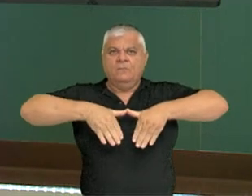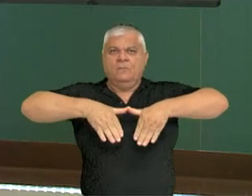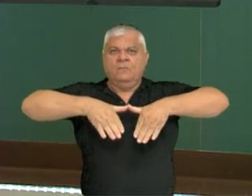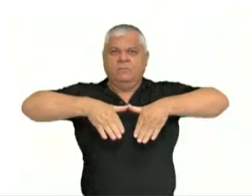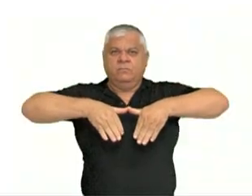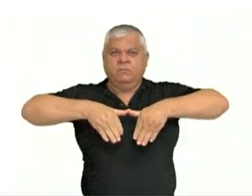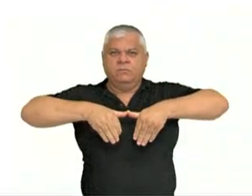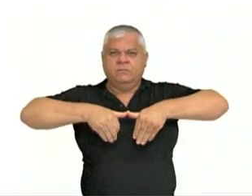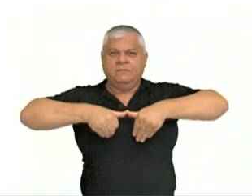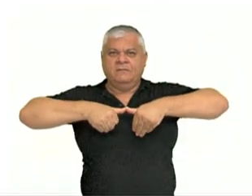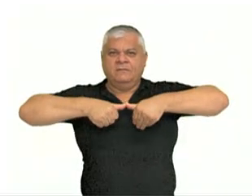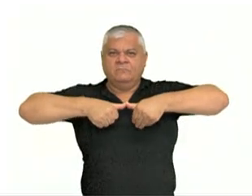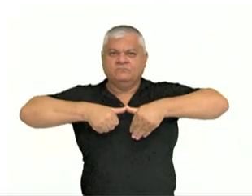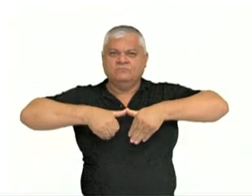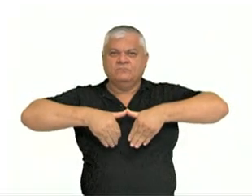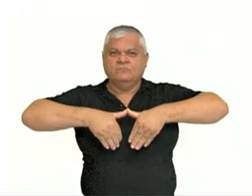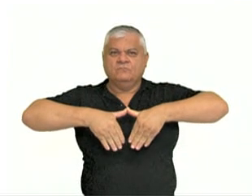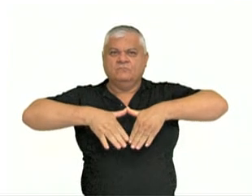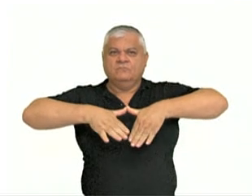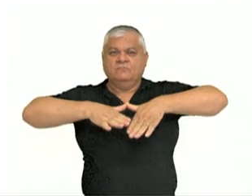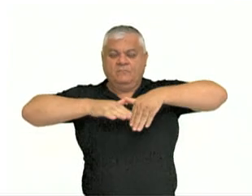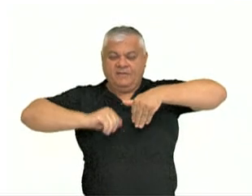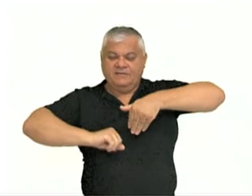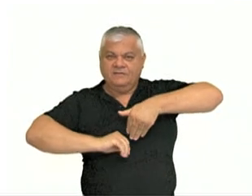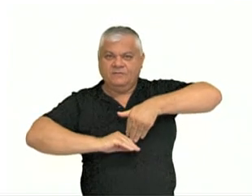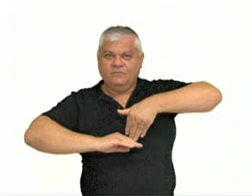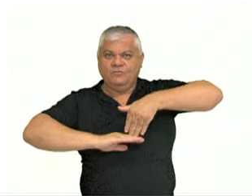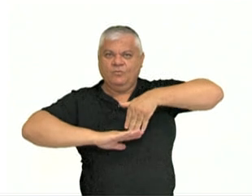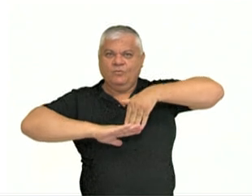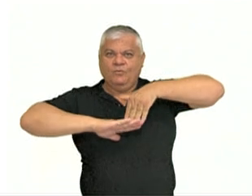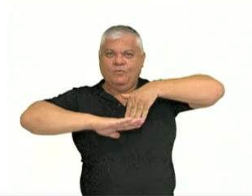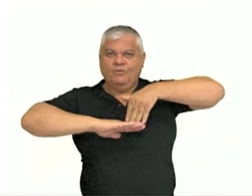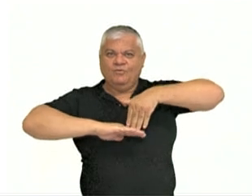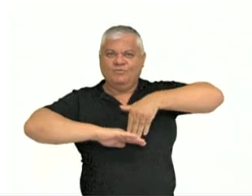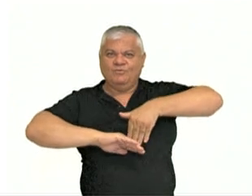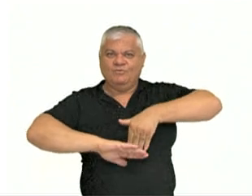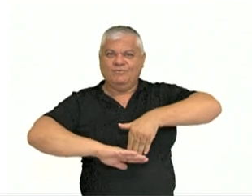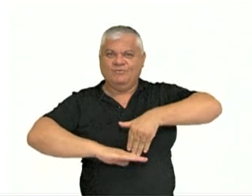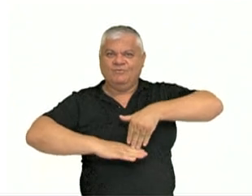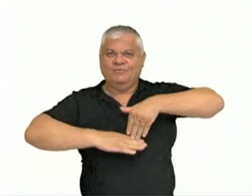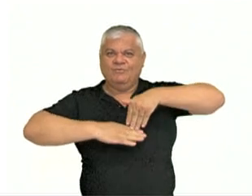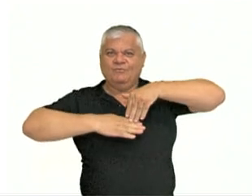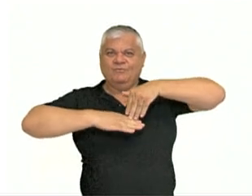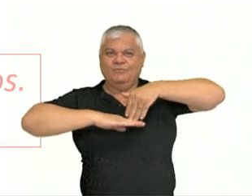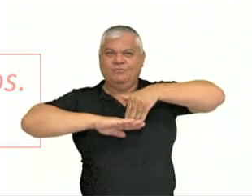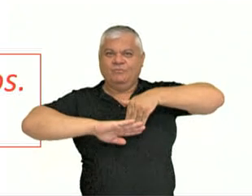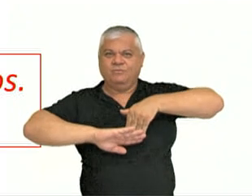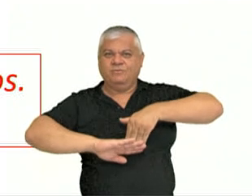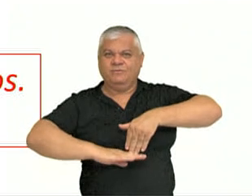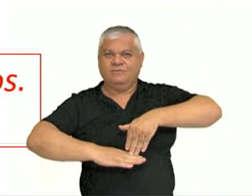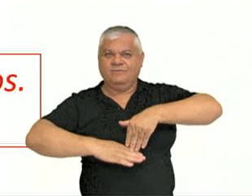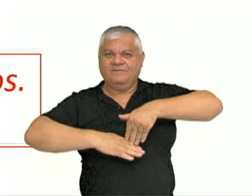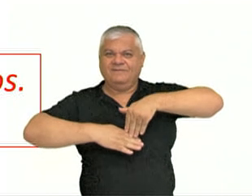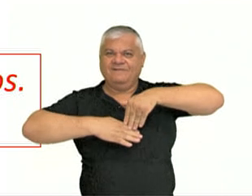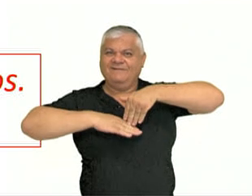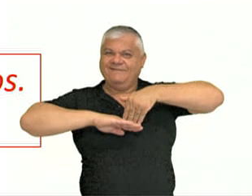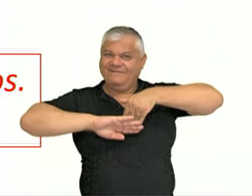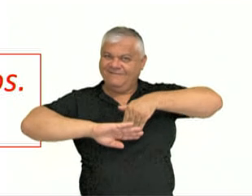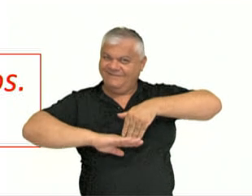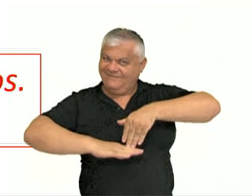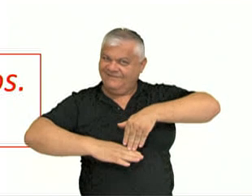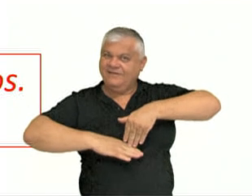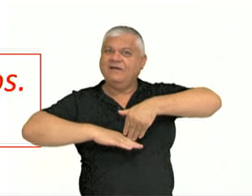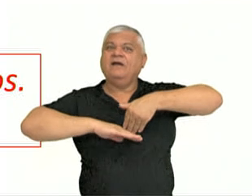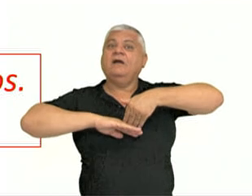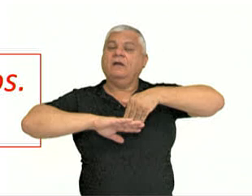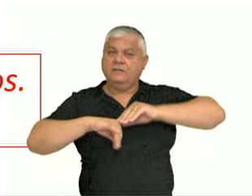Contraem e relaxam, mas isso só é possível graças ao diafragma. Ou seja, a função do